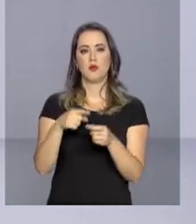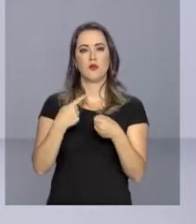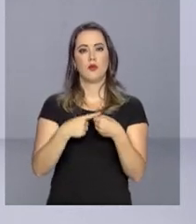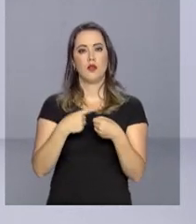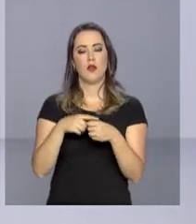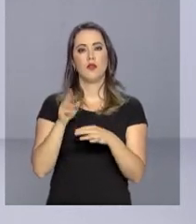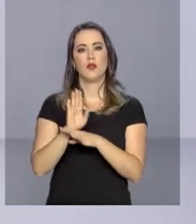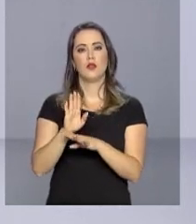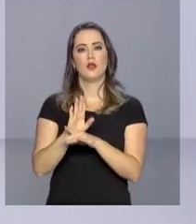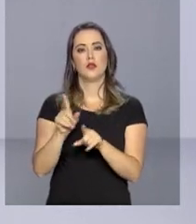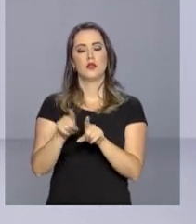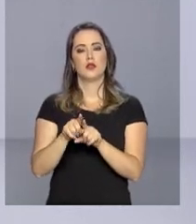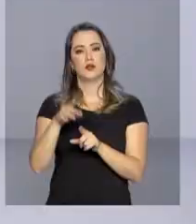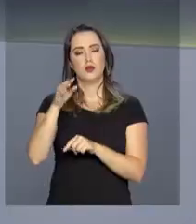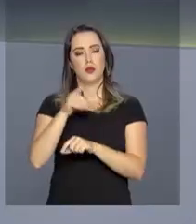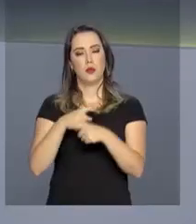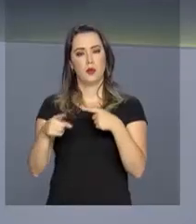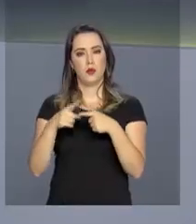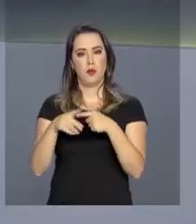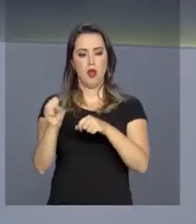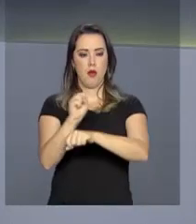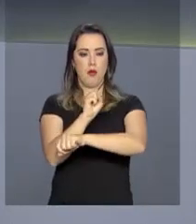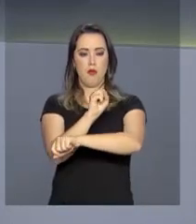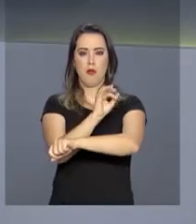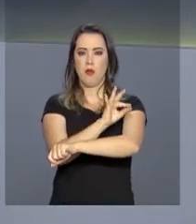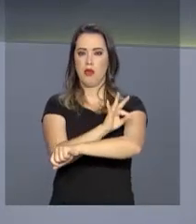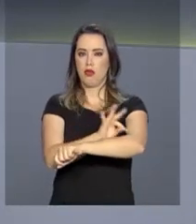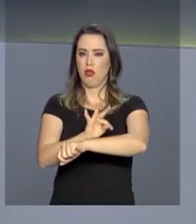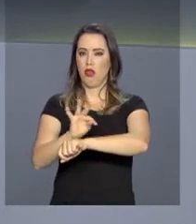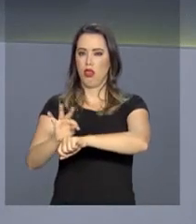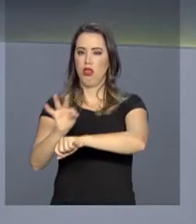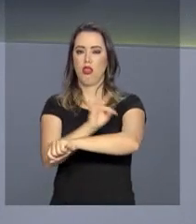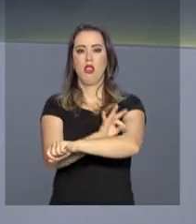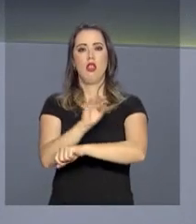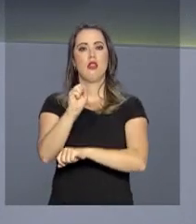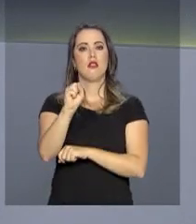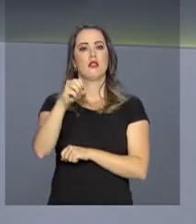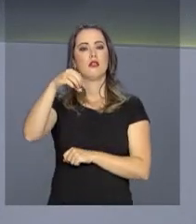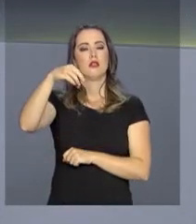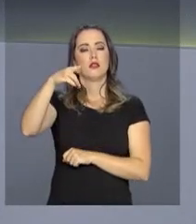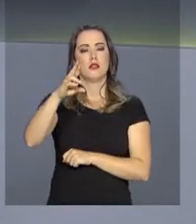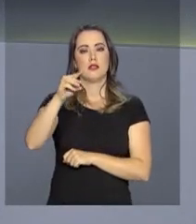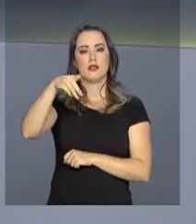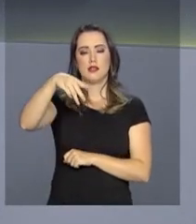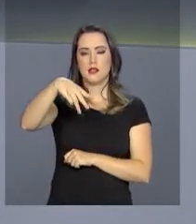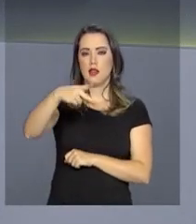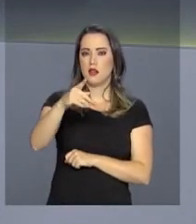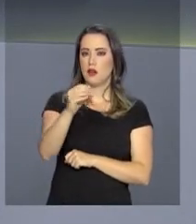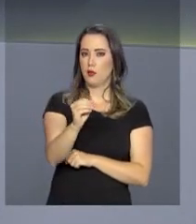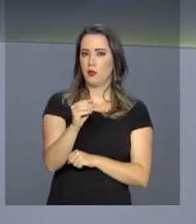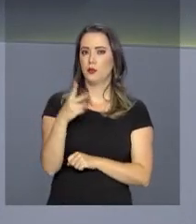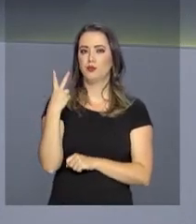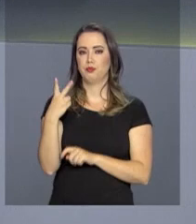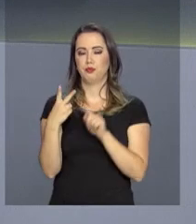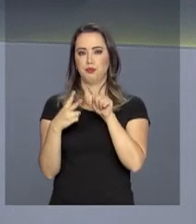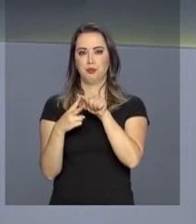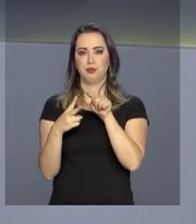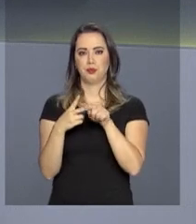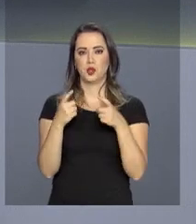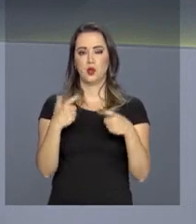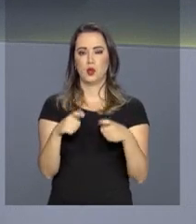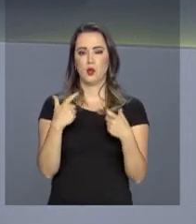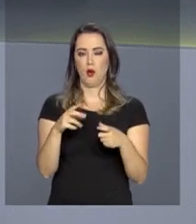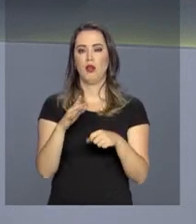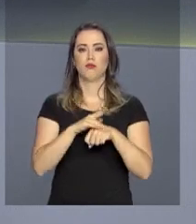de sarampo na região. Atualmente, o país enfrenta dois surtos da doença, um deles em Roraima. Até o dia 21